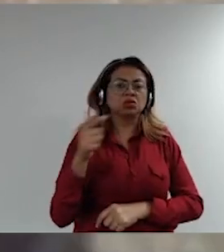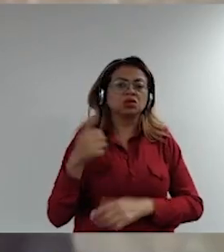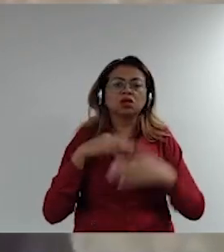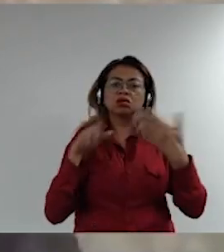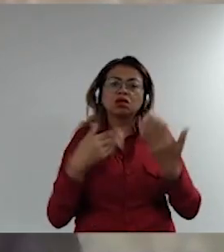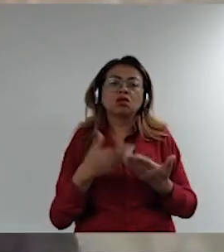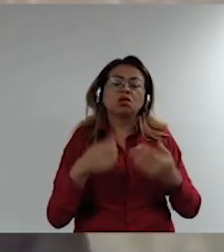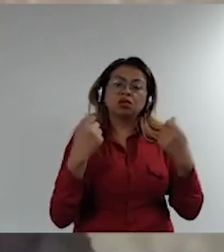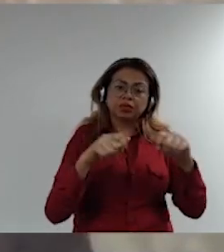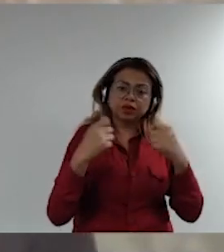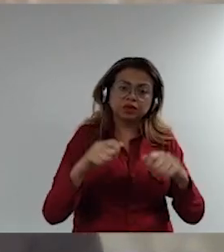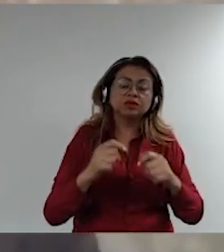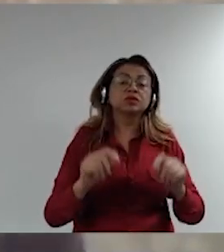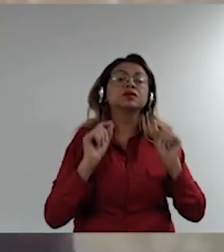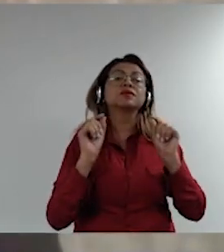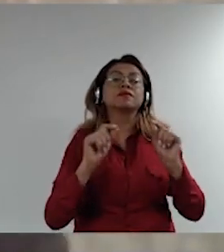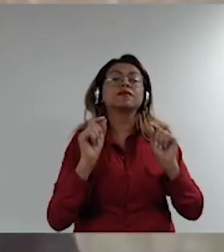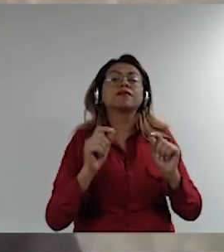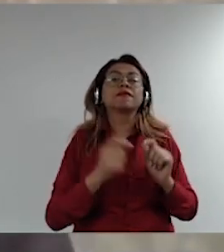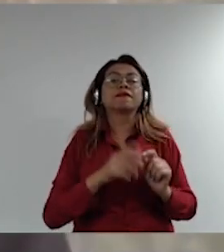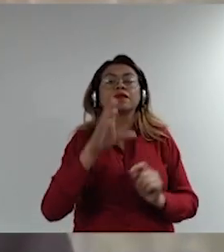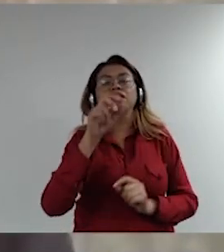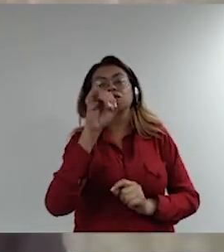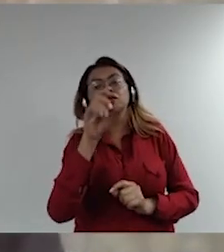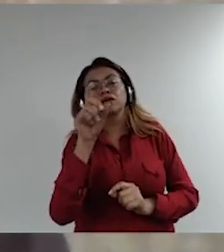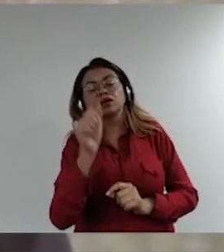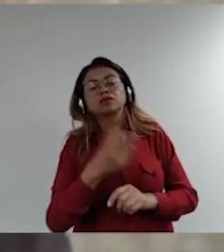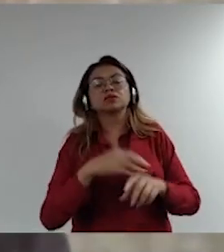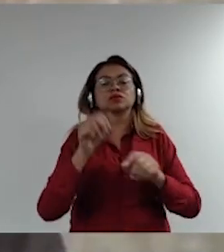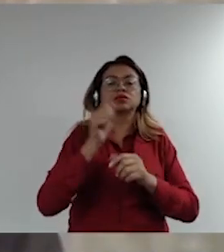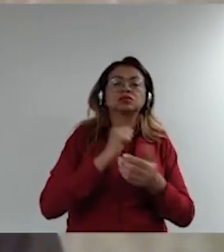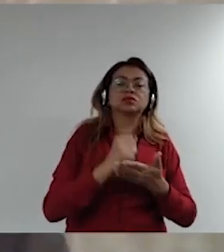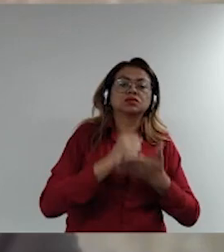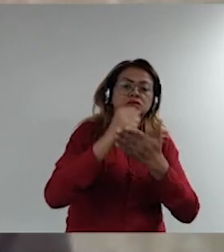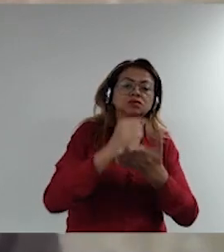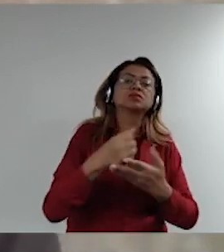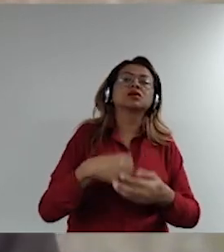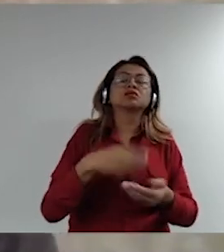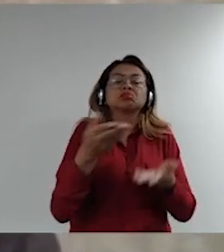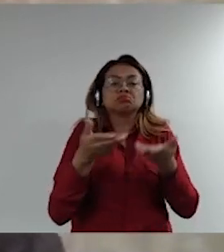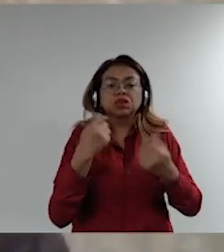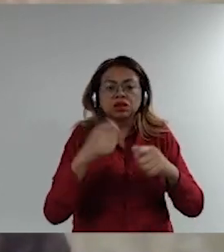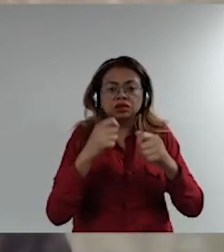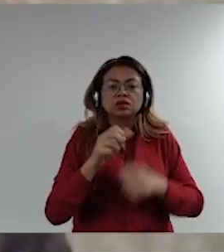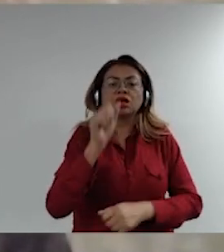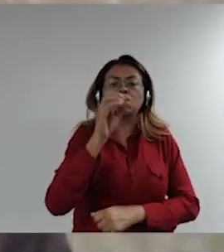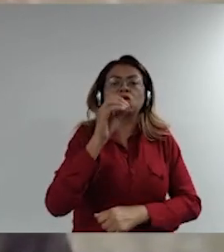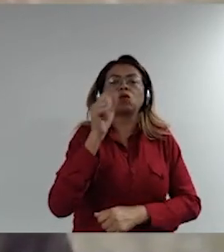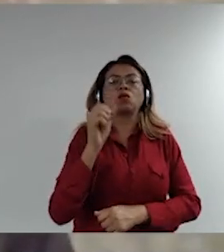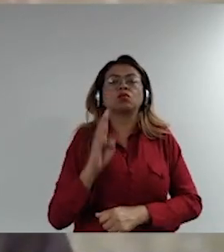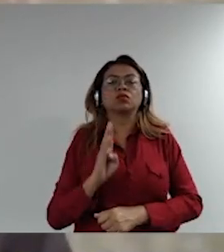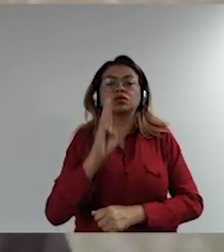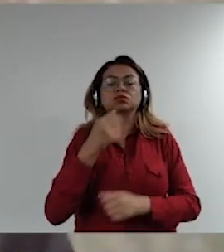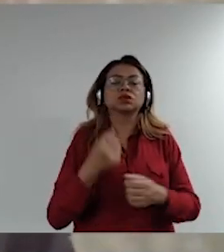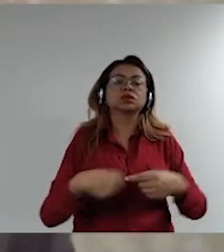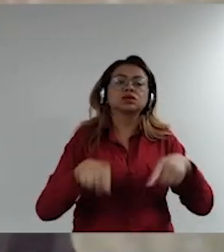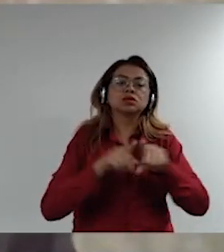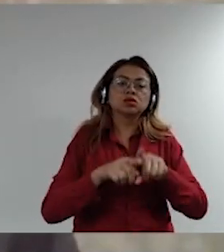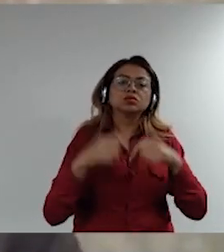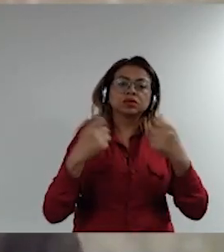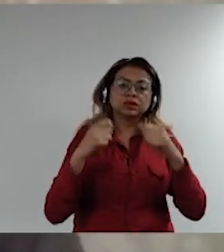ele depende de quem? Das caixas de assistência, depende da OAB, e é aí onde nós temos que entrar com o nosso